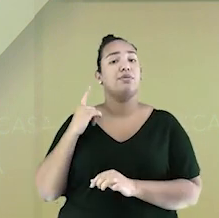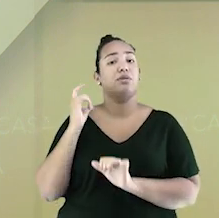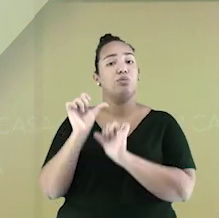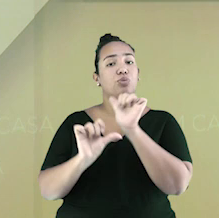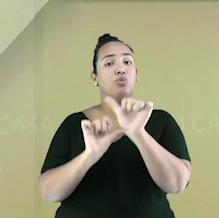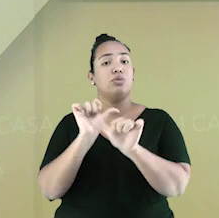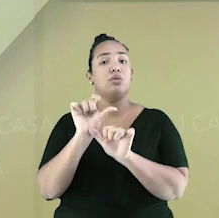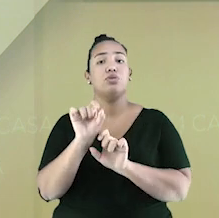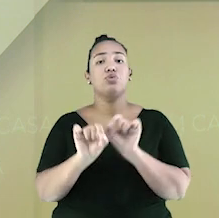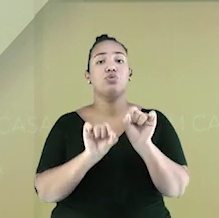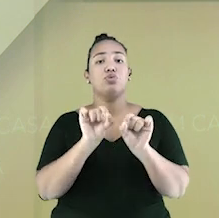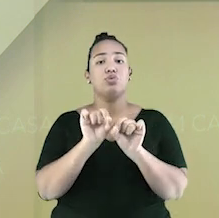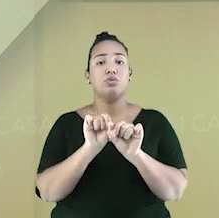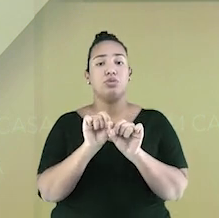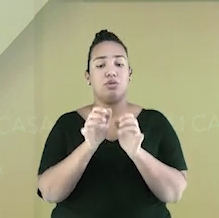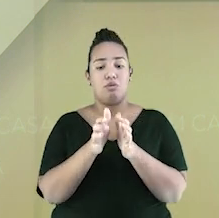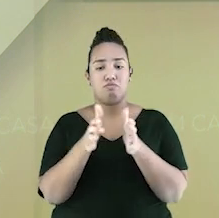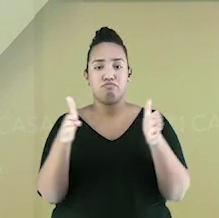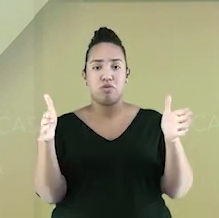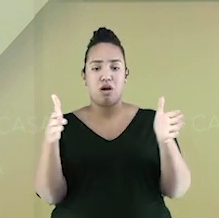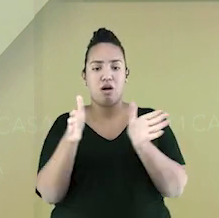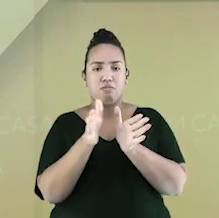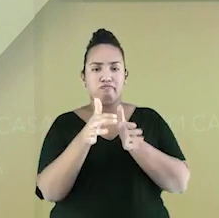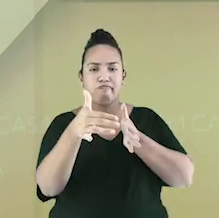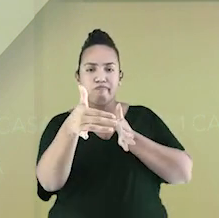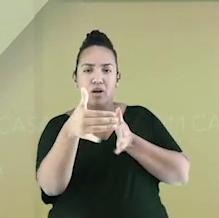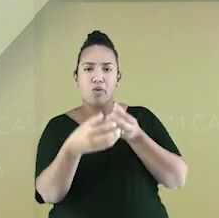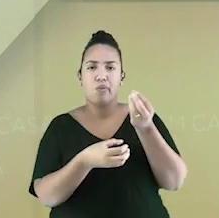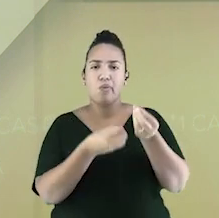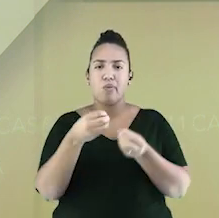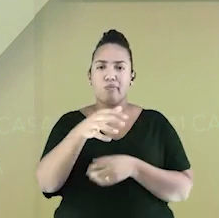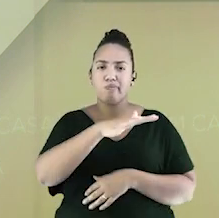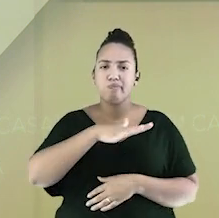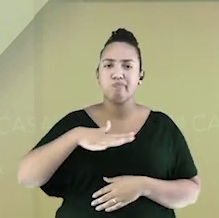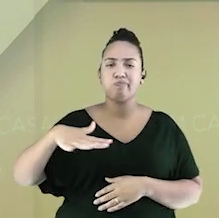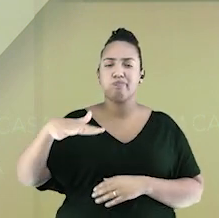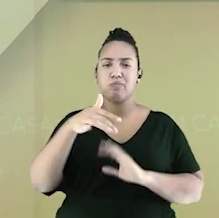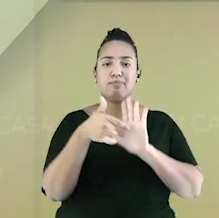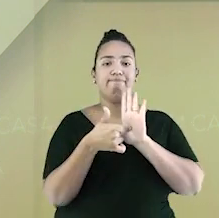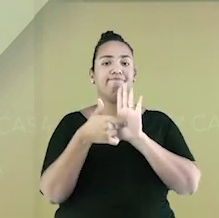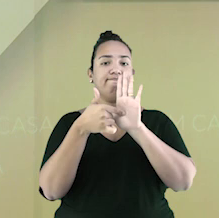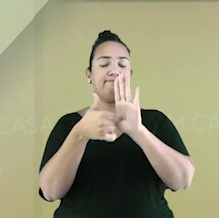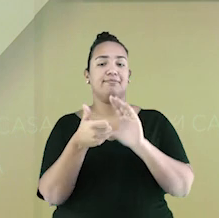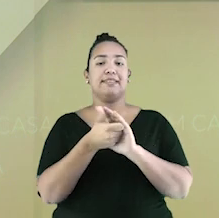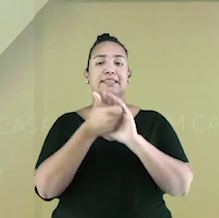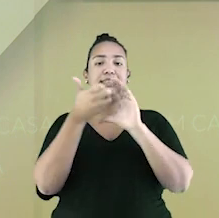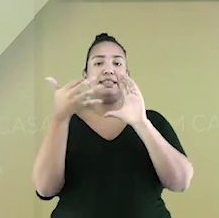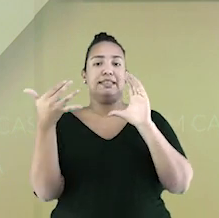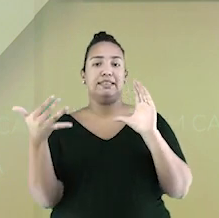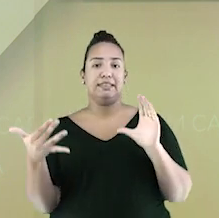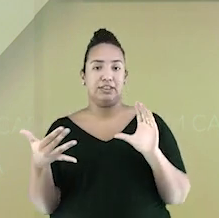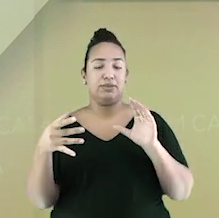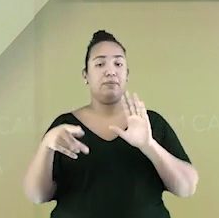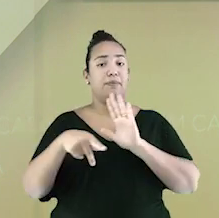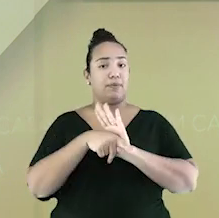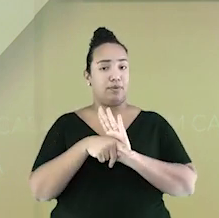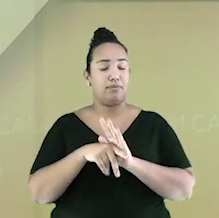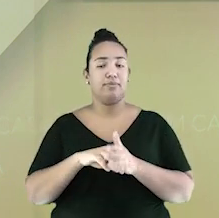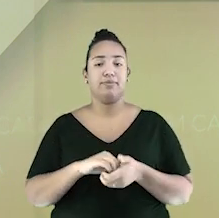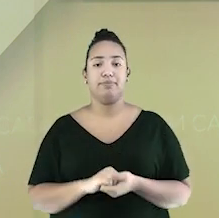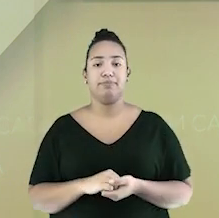sofre deformações no tamanho e no formato de seus territórios para dar destaque a um tipo de